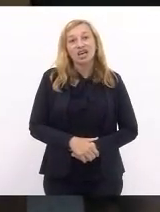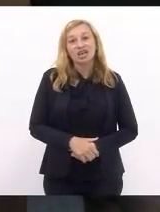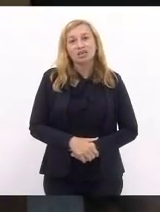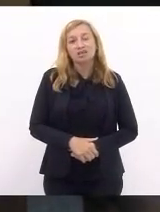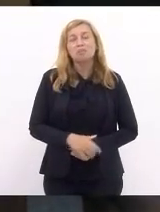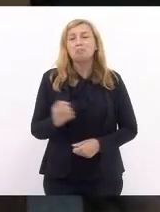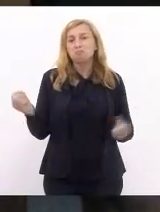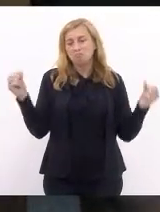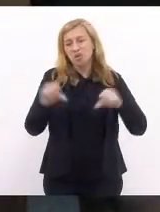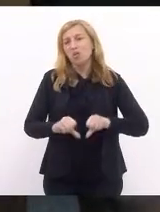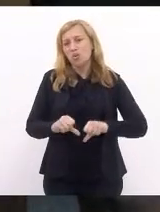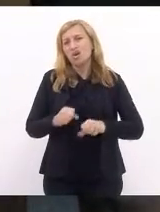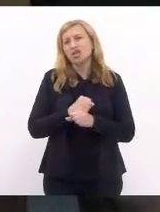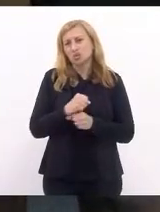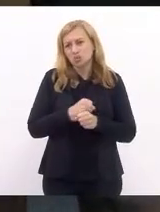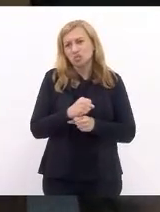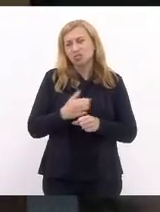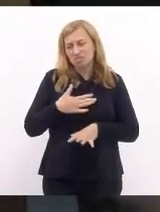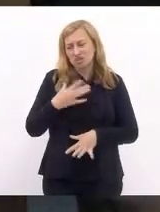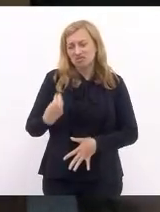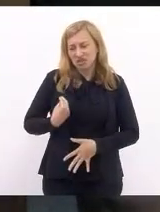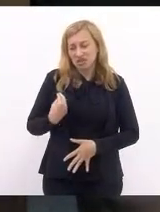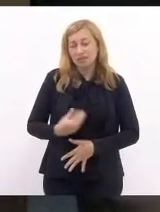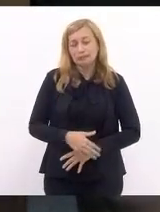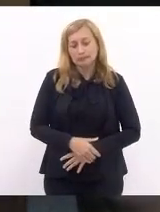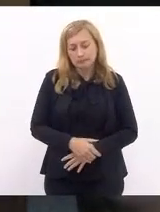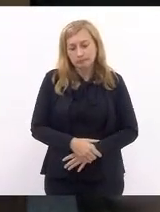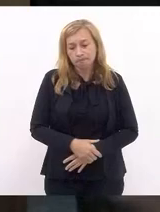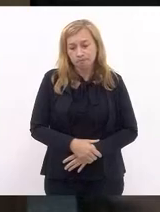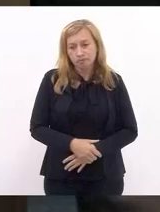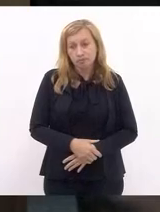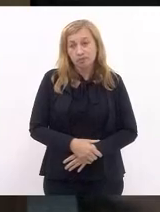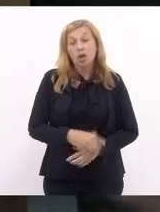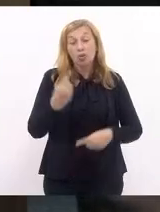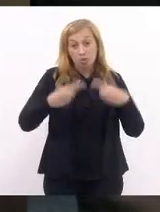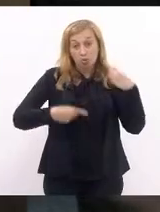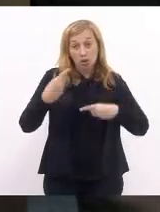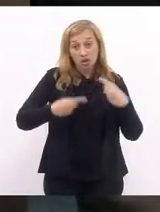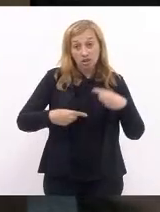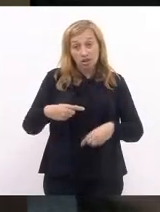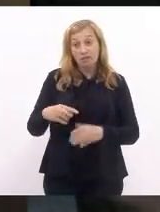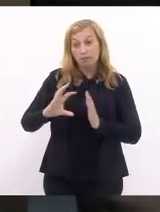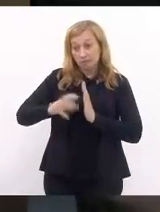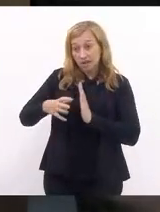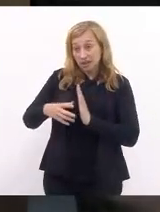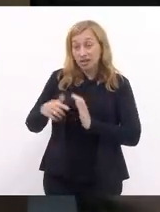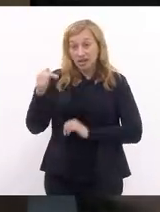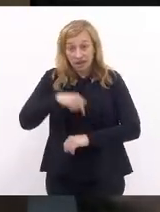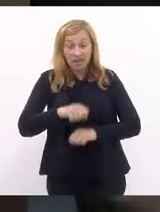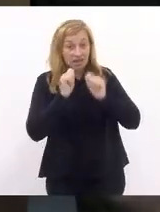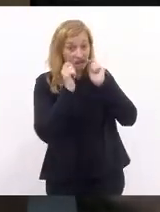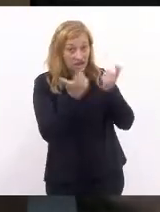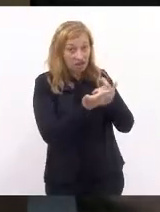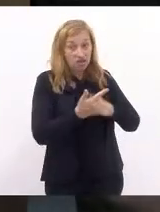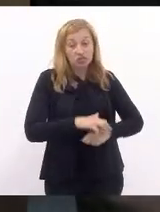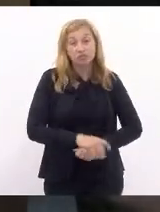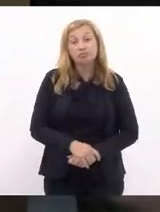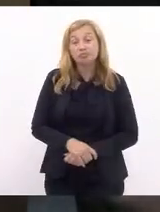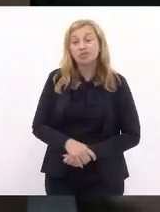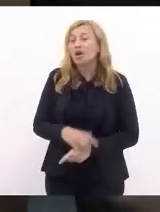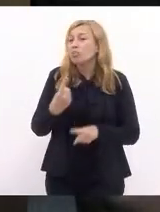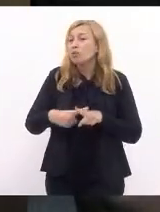quem foram os piores anos de minha vida a política partidária e aqui na Assembleia